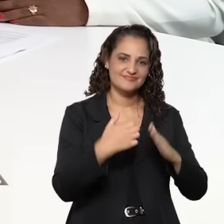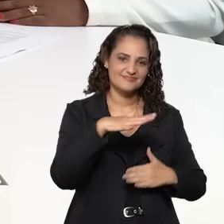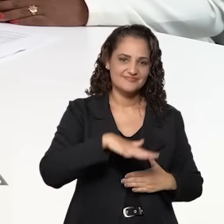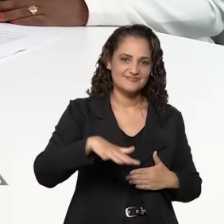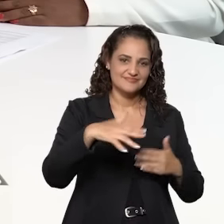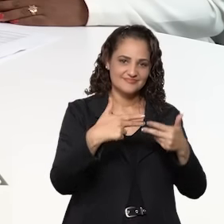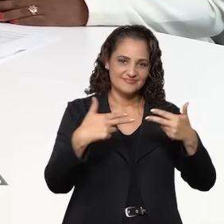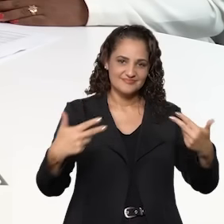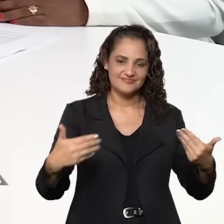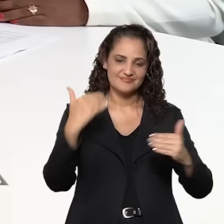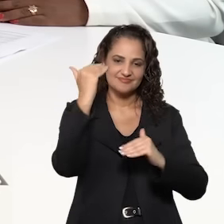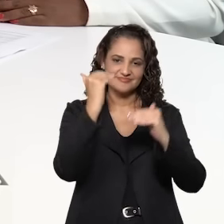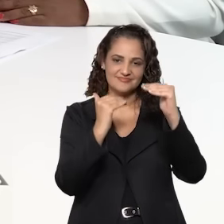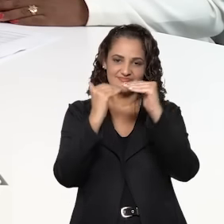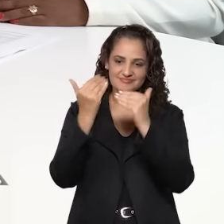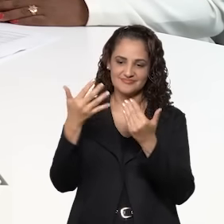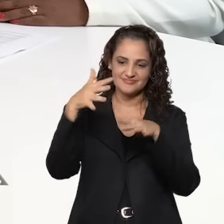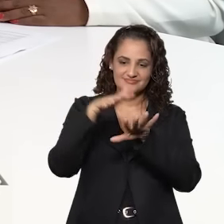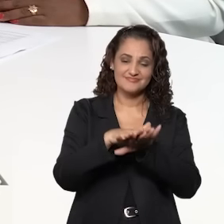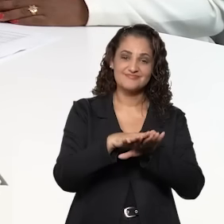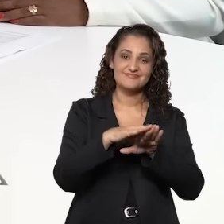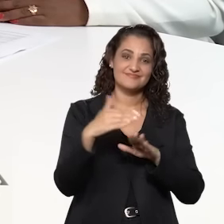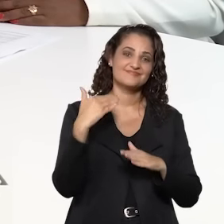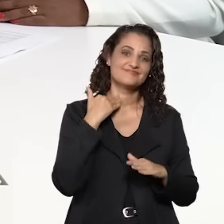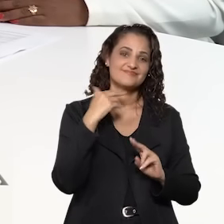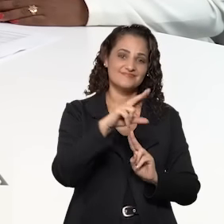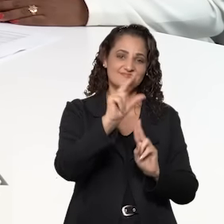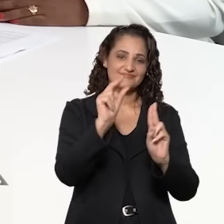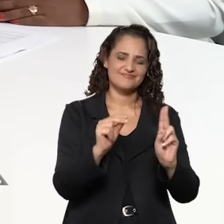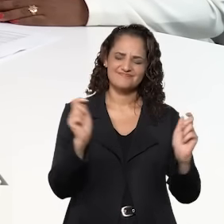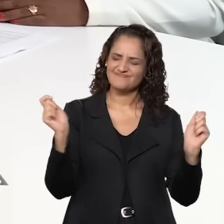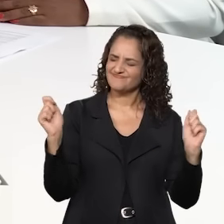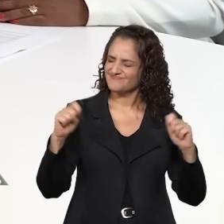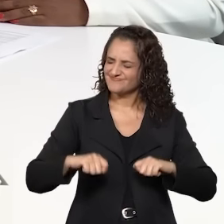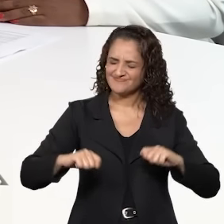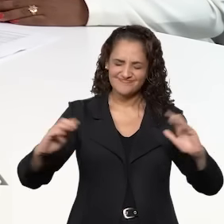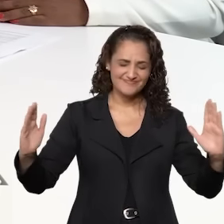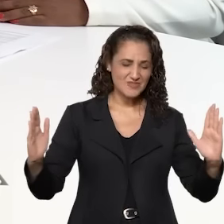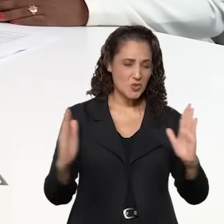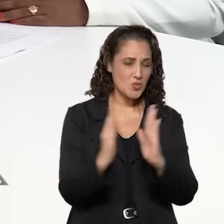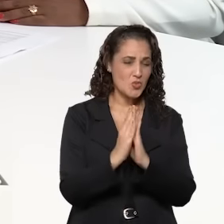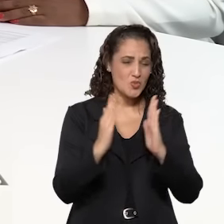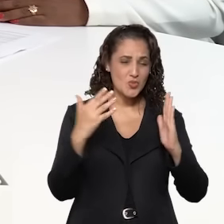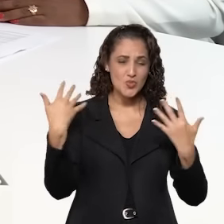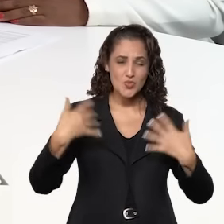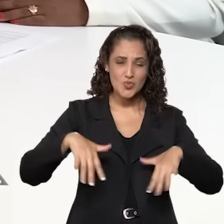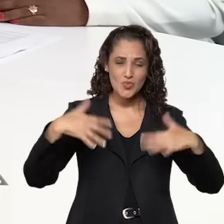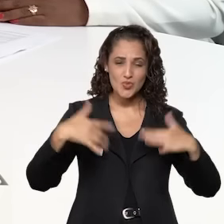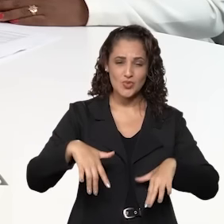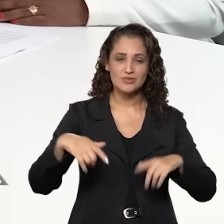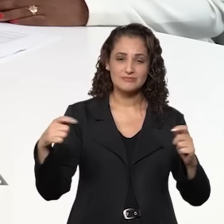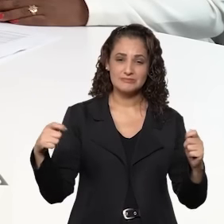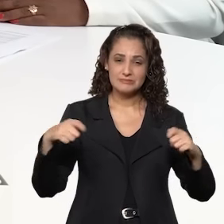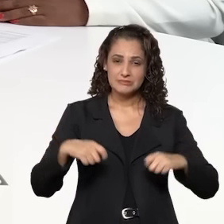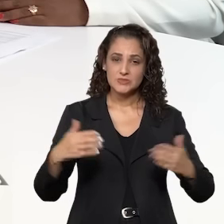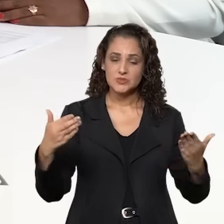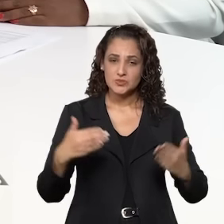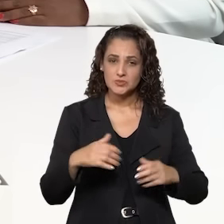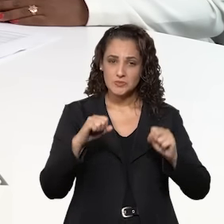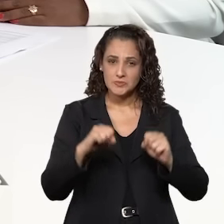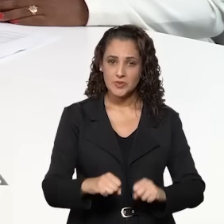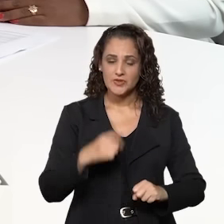Bradesco que tem um potencial de impacto gigantesco e não só potencial né hoje a gente pode falar de impacto verdadeiro real